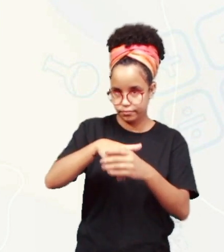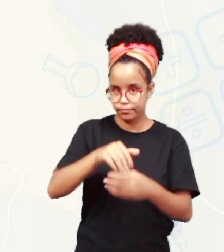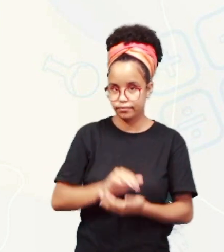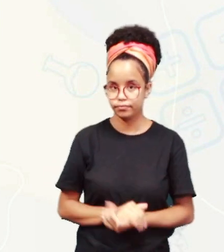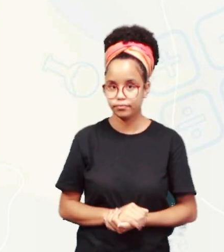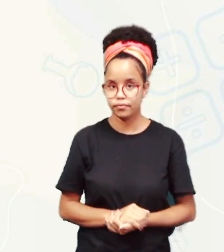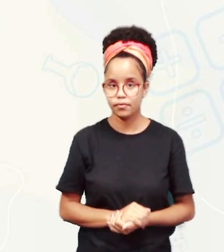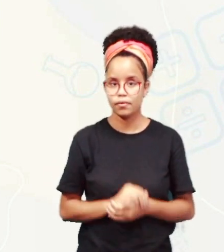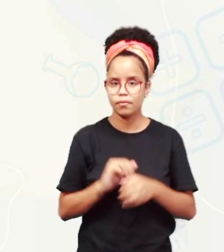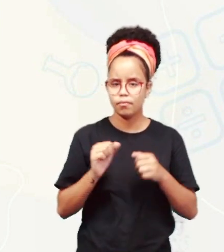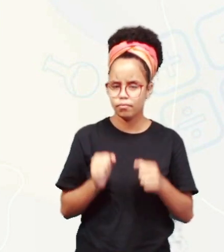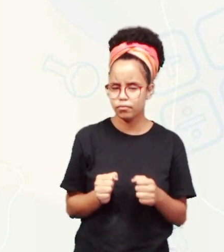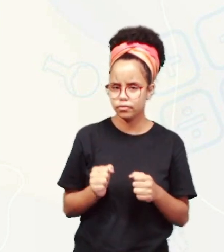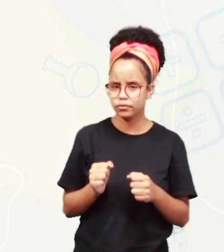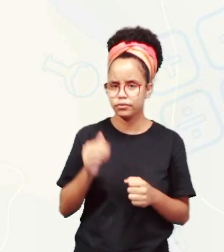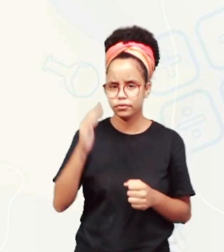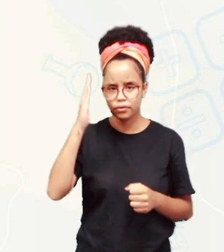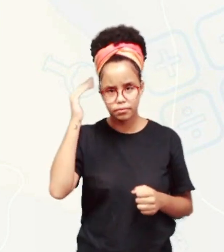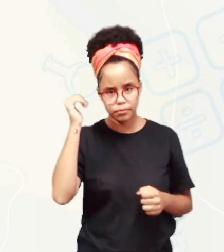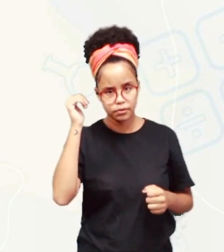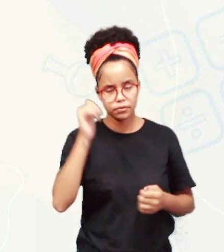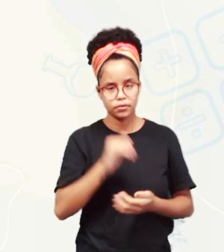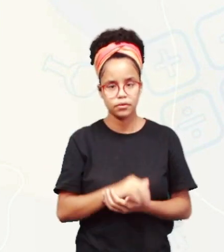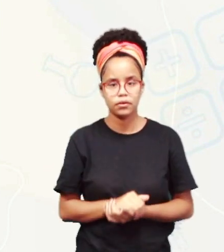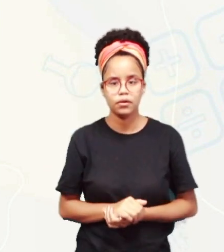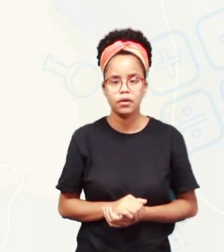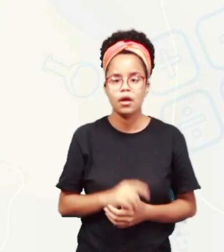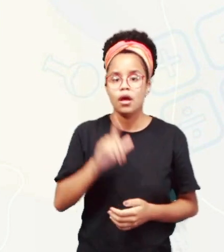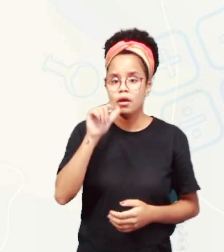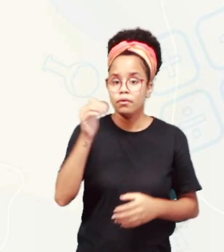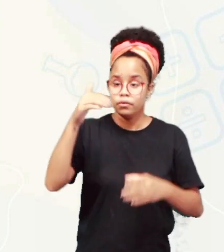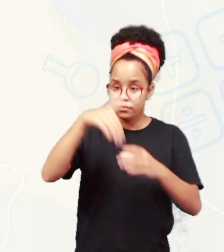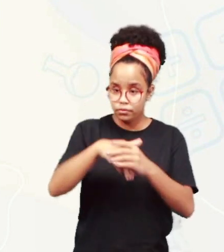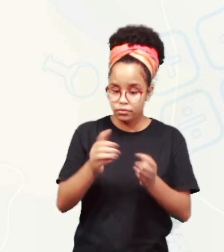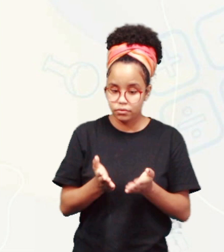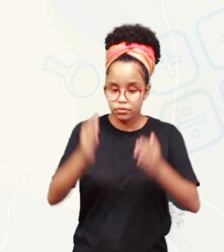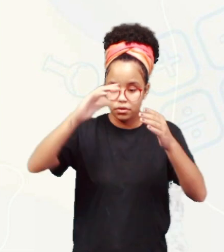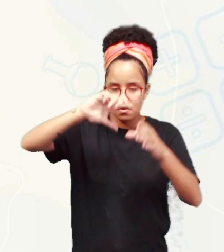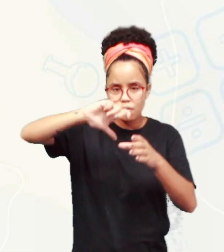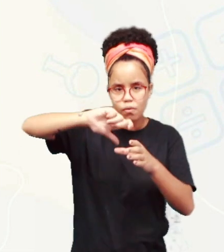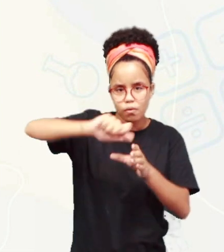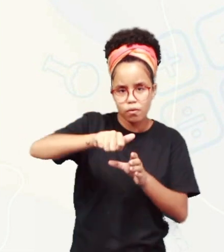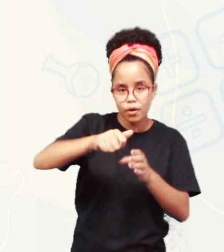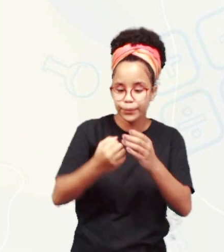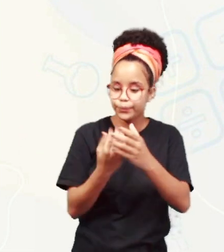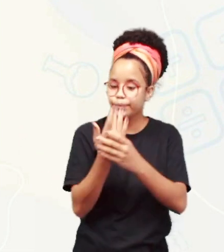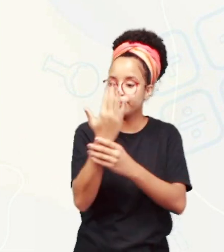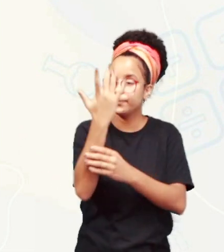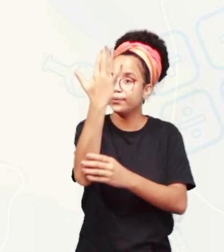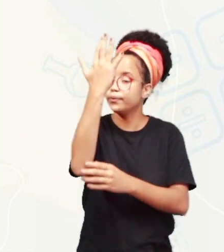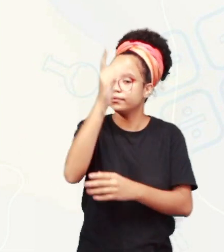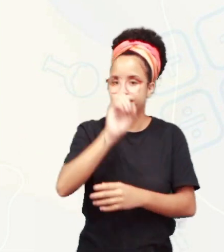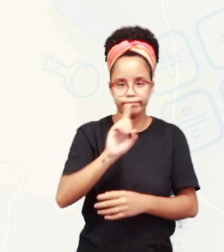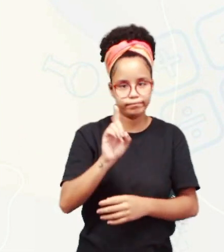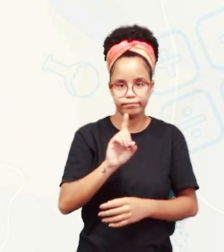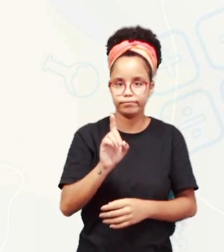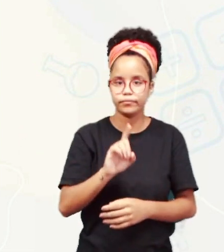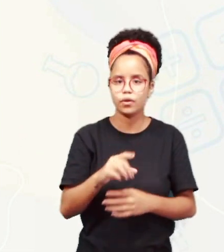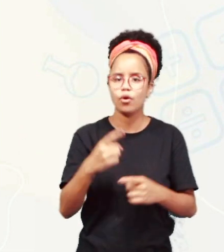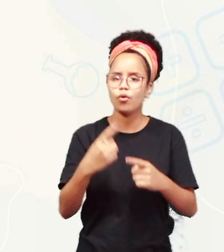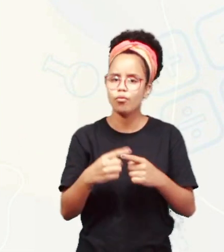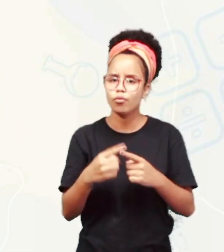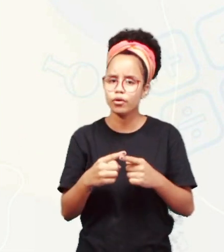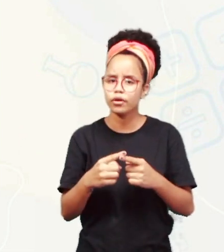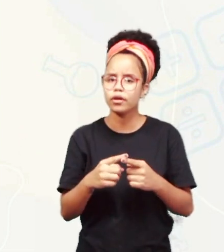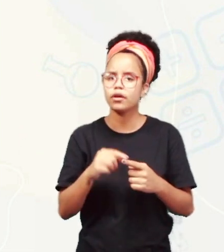nós podemos chegar à conclusão de que a água dentro da garrafa tampada não é vapor hora porque se